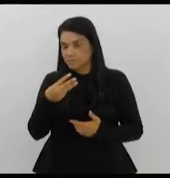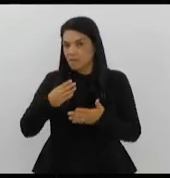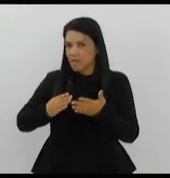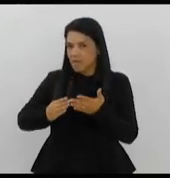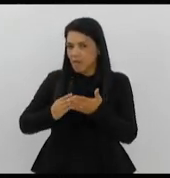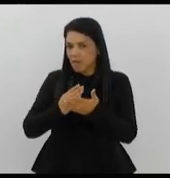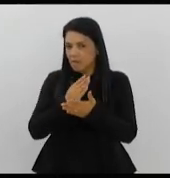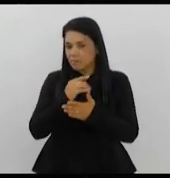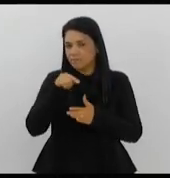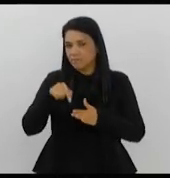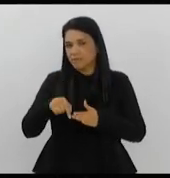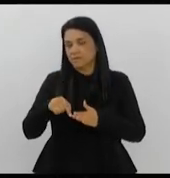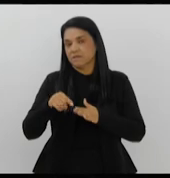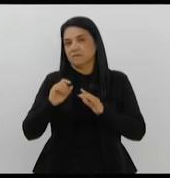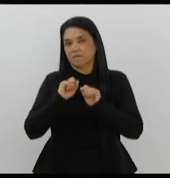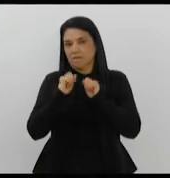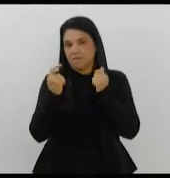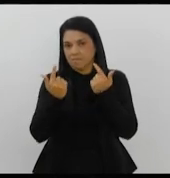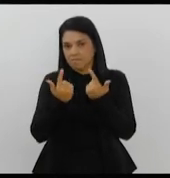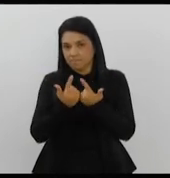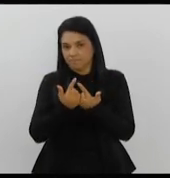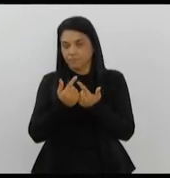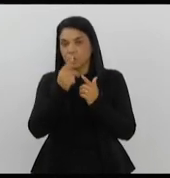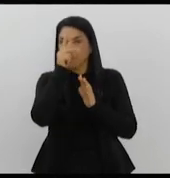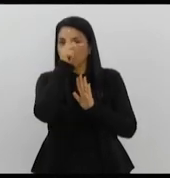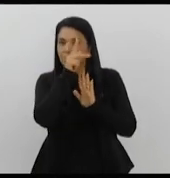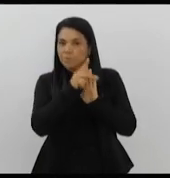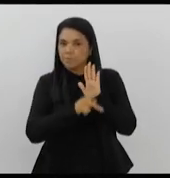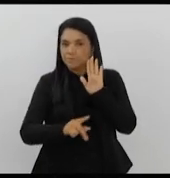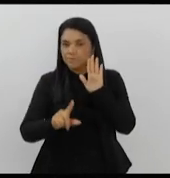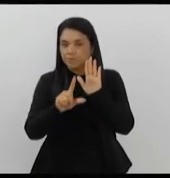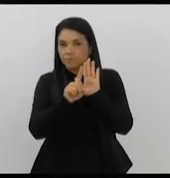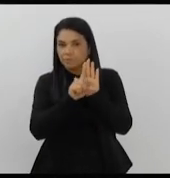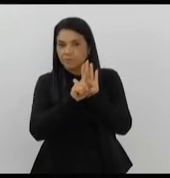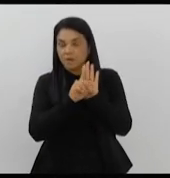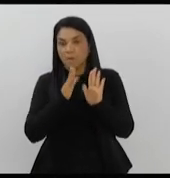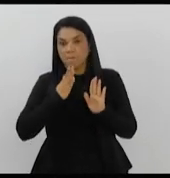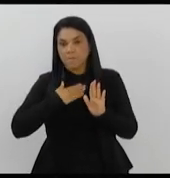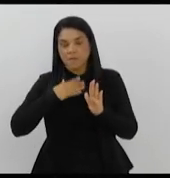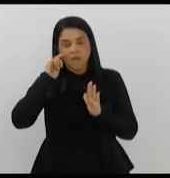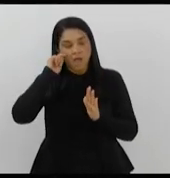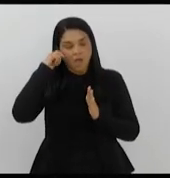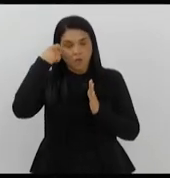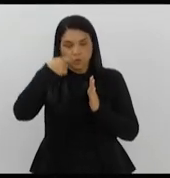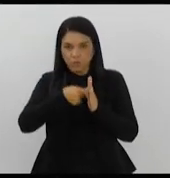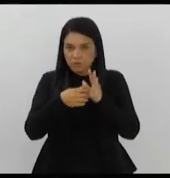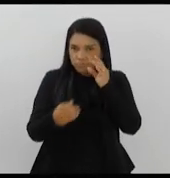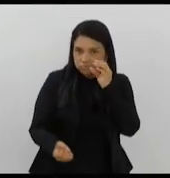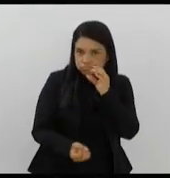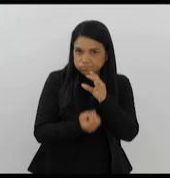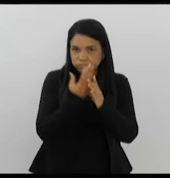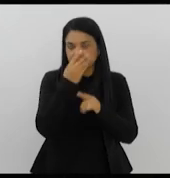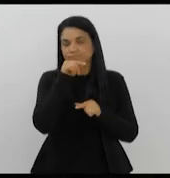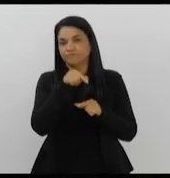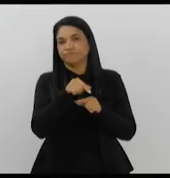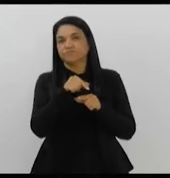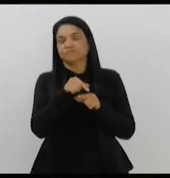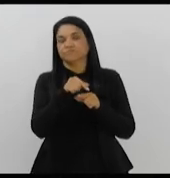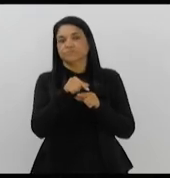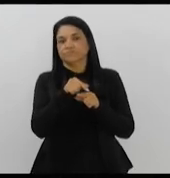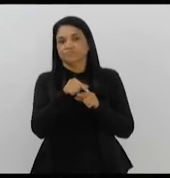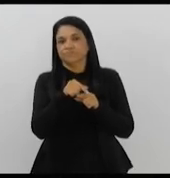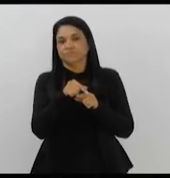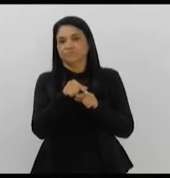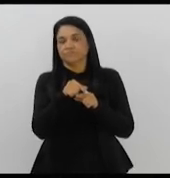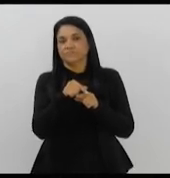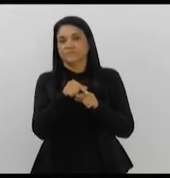aprovamos nessa casa projeto de lei de minha autoria que criou